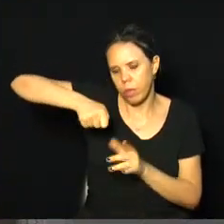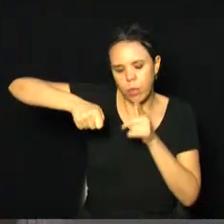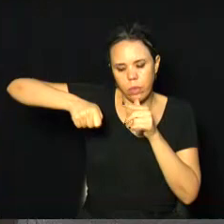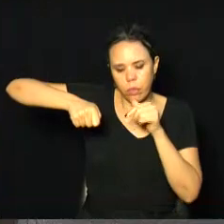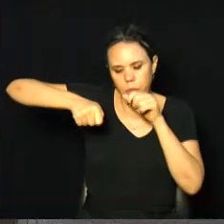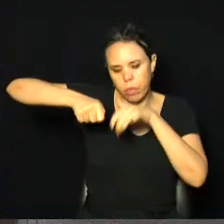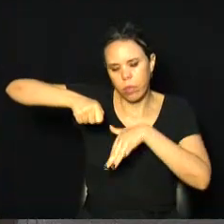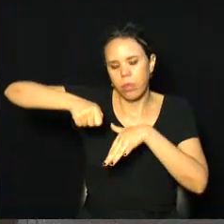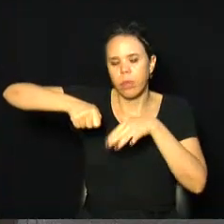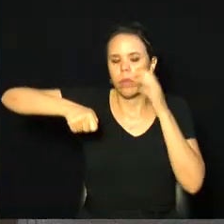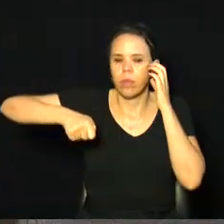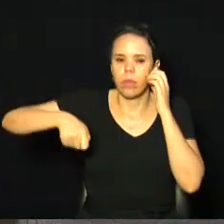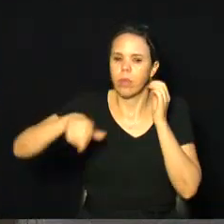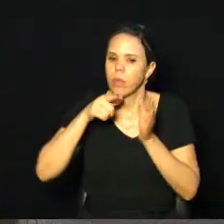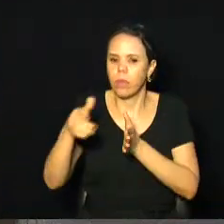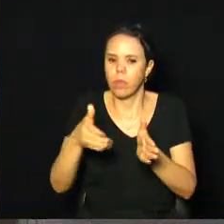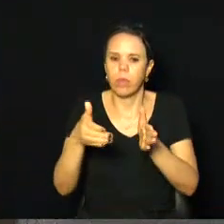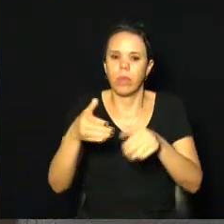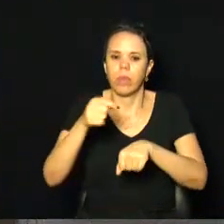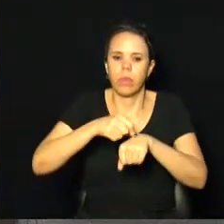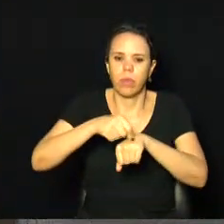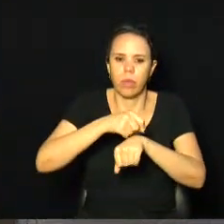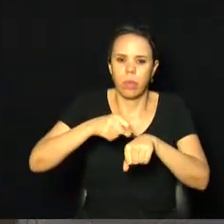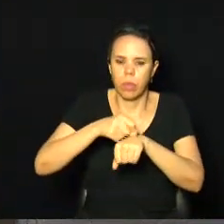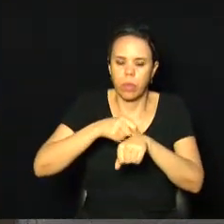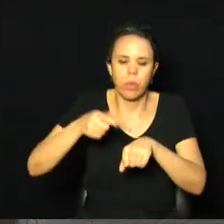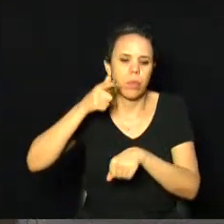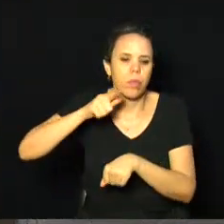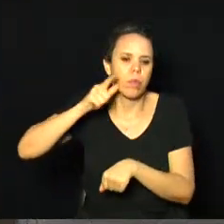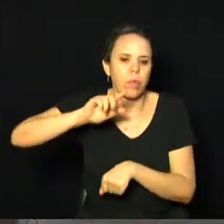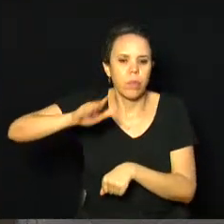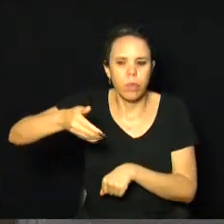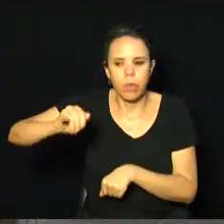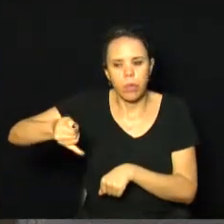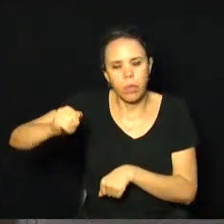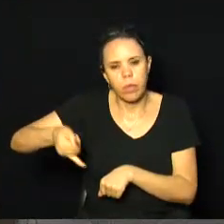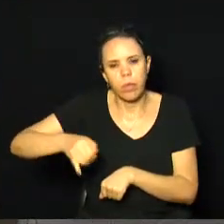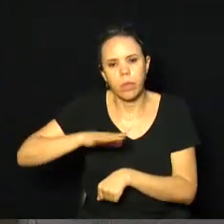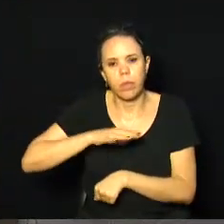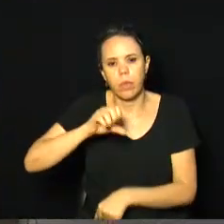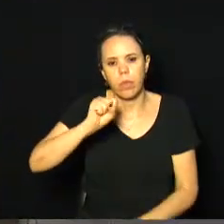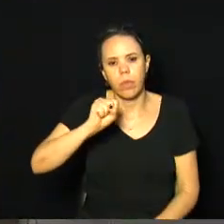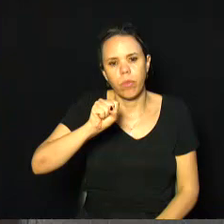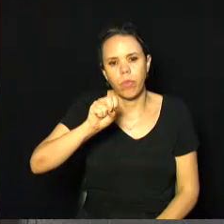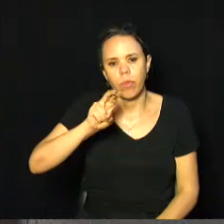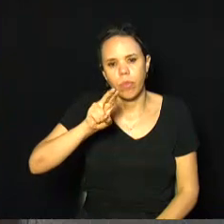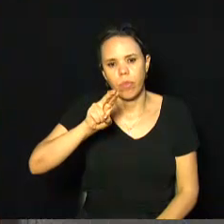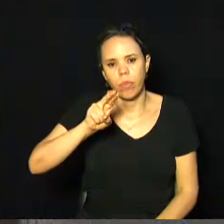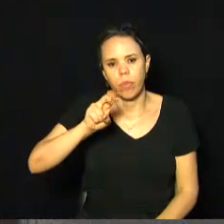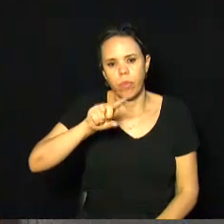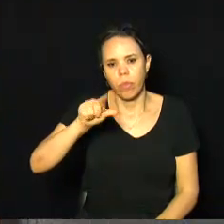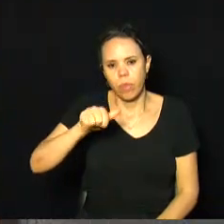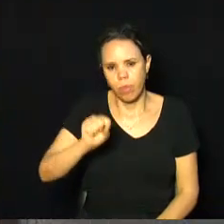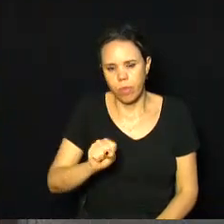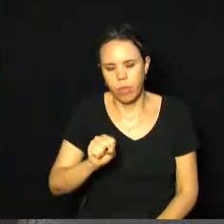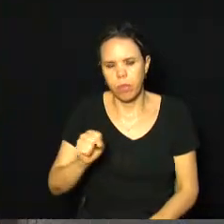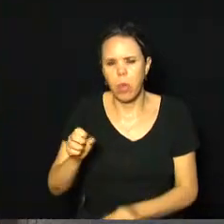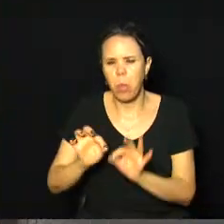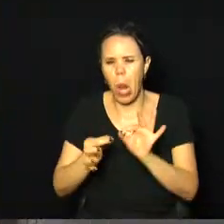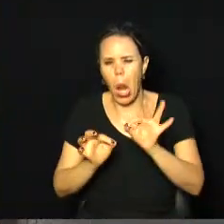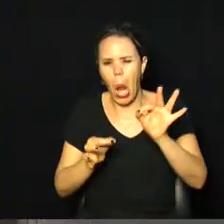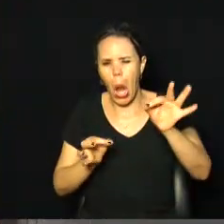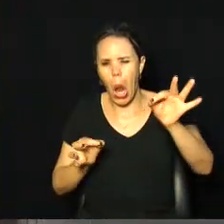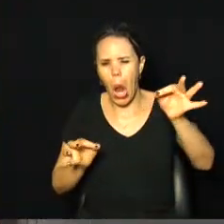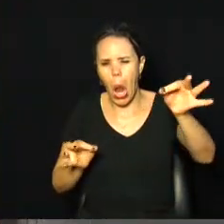Grande, ela vem do rio Atibaia e é captada na região de Sousas. E veja quantos quilômetros esta água anda,